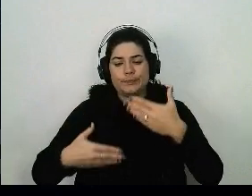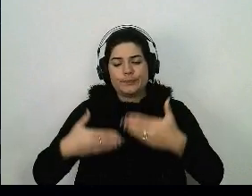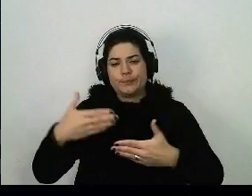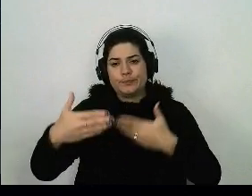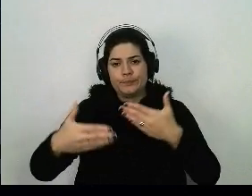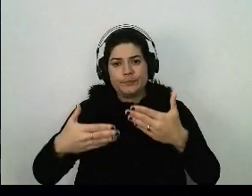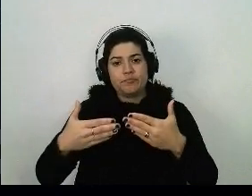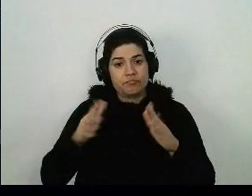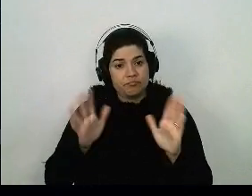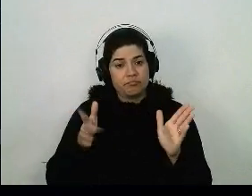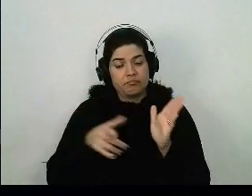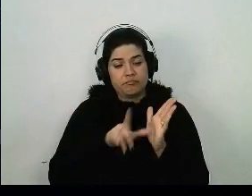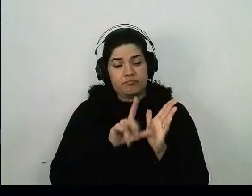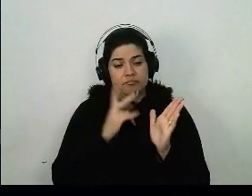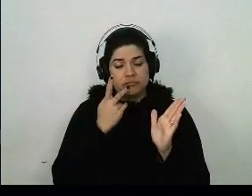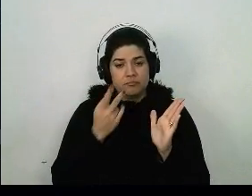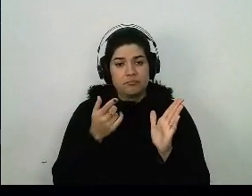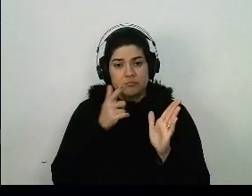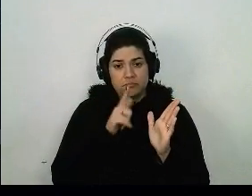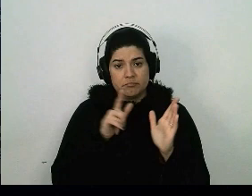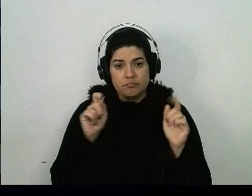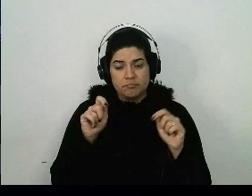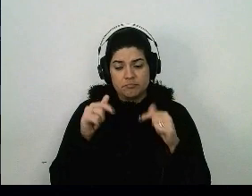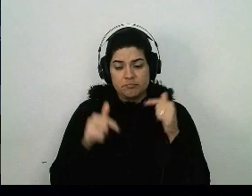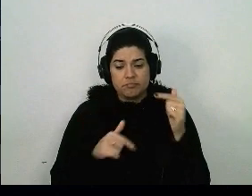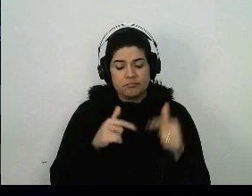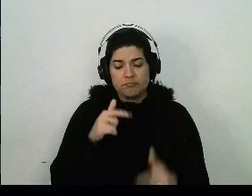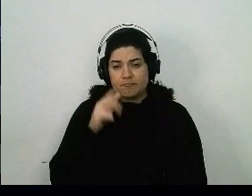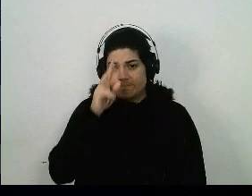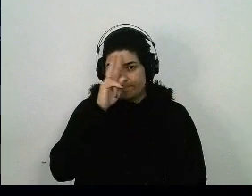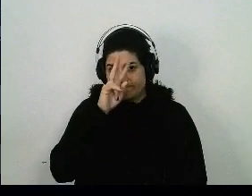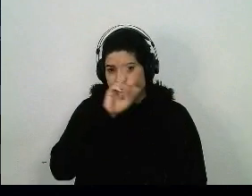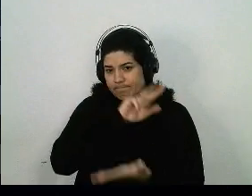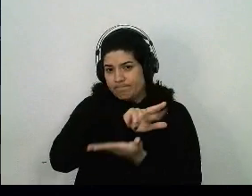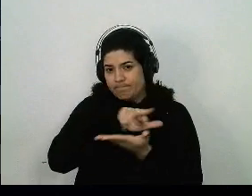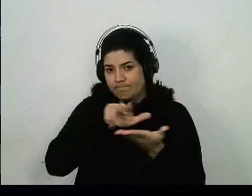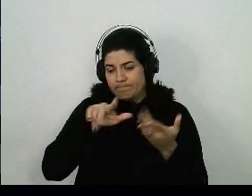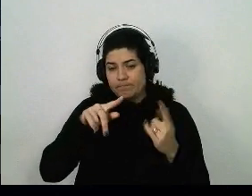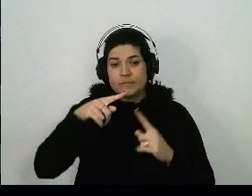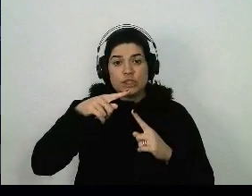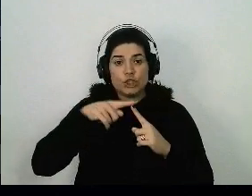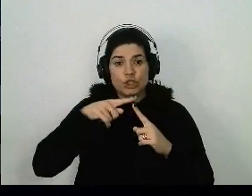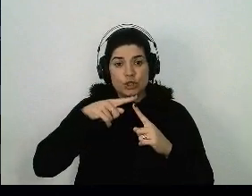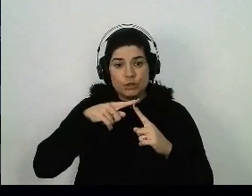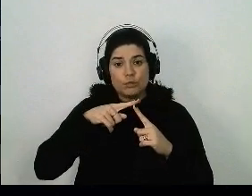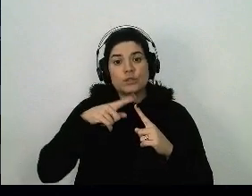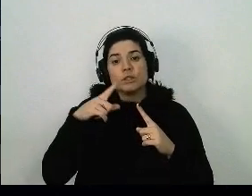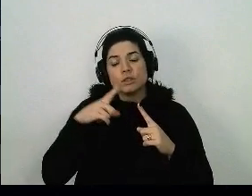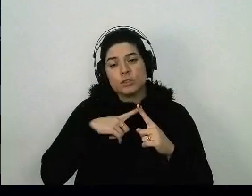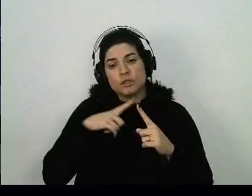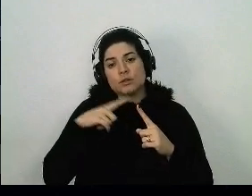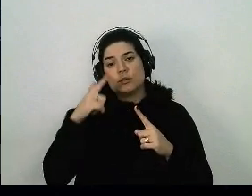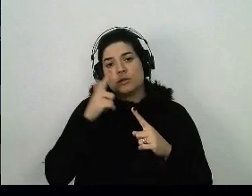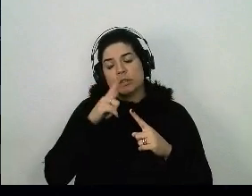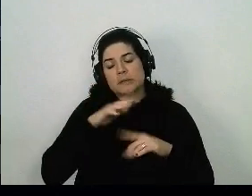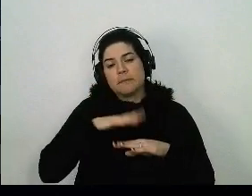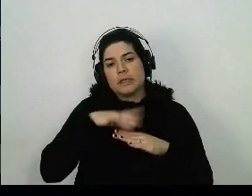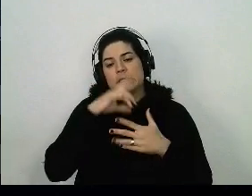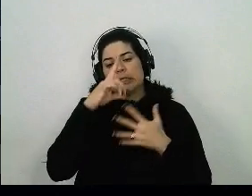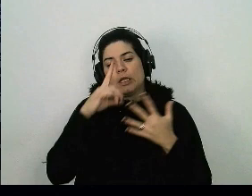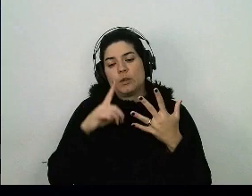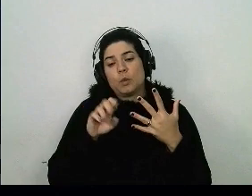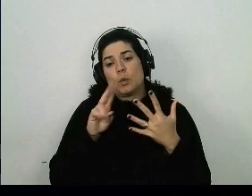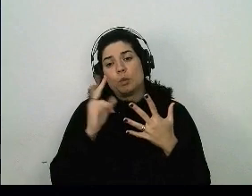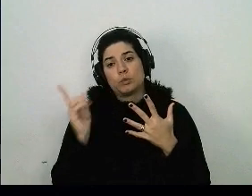gente consegue trabalhar com storage de diferentes tipos, onde a gente vai trafegar mais dados ou não. Conseguimos trabalhar com